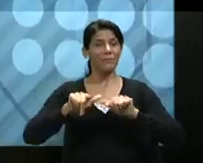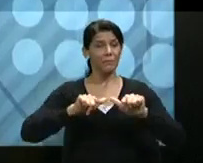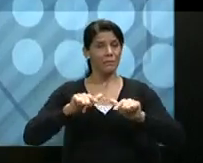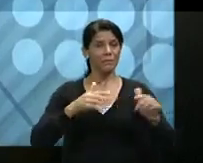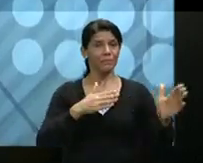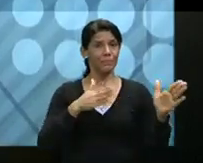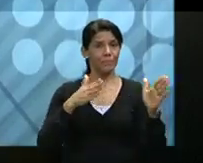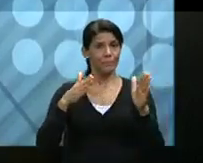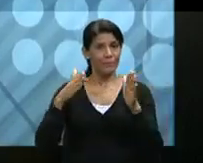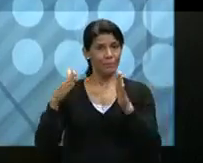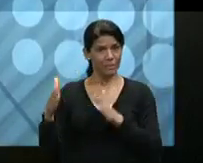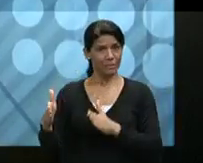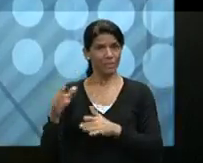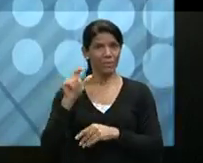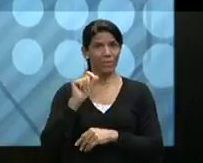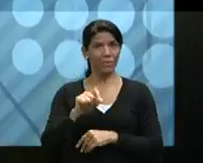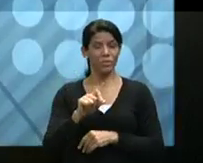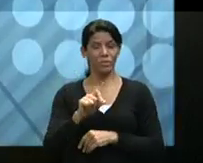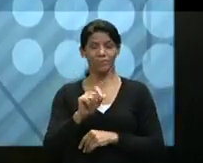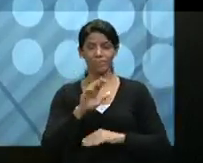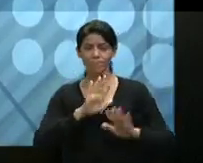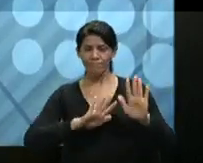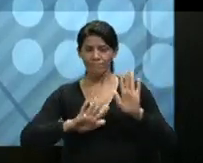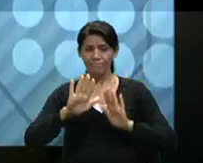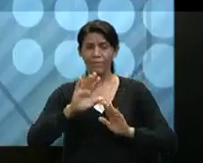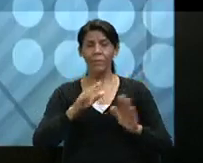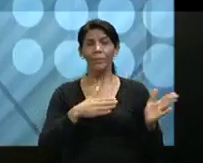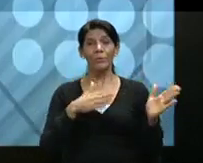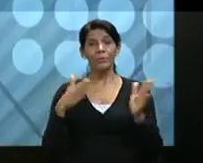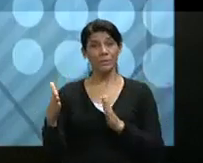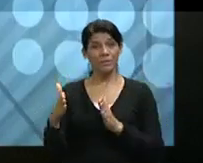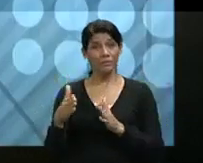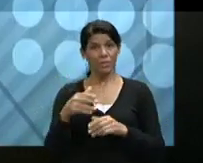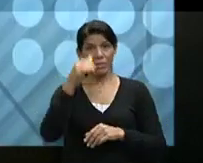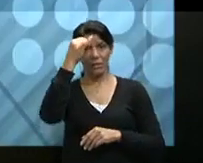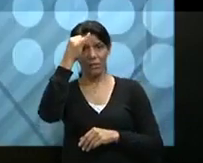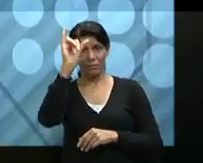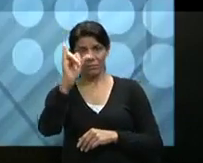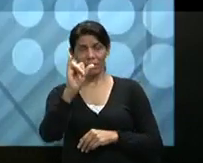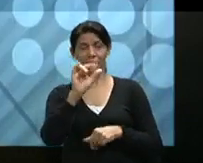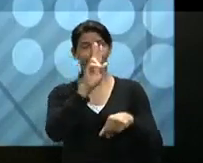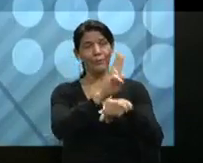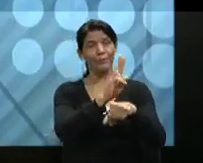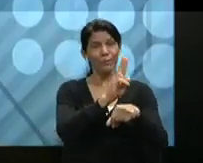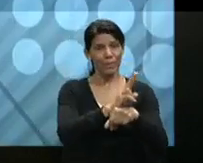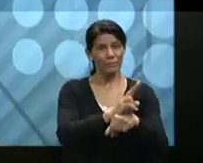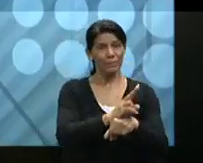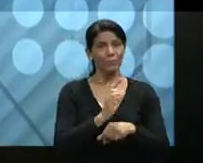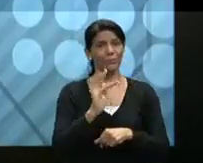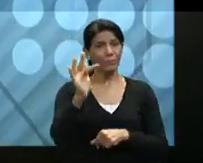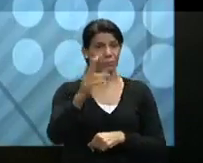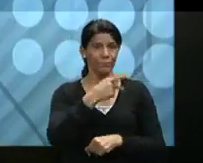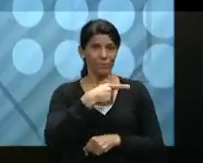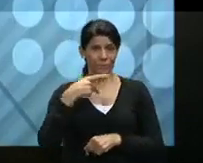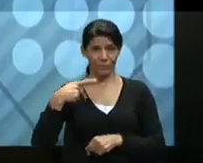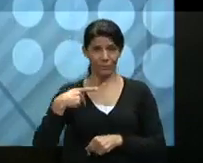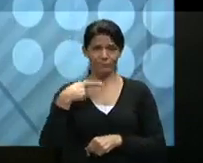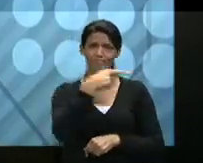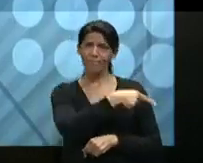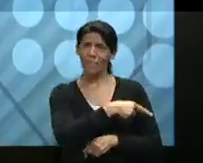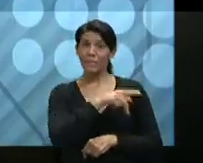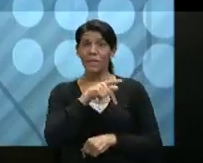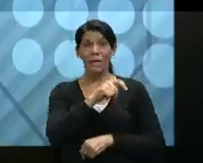esse processo de reabilitação e não um processo de prevenção e promoção da saúde. Então, o Danilo trouxe uma contribuição